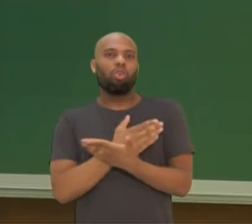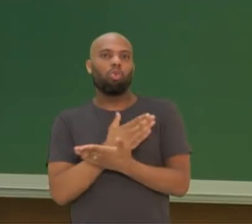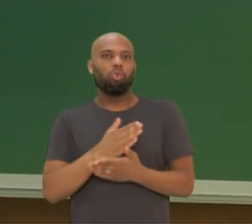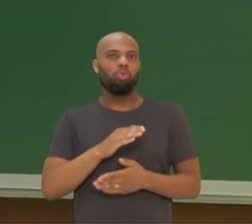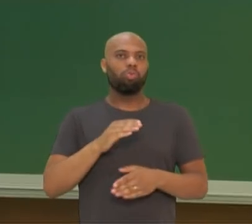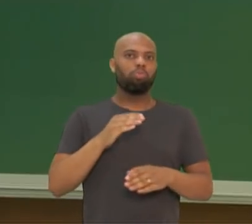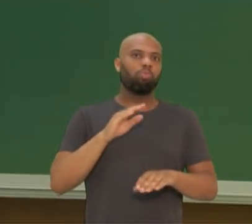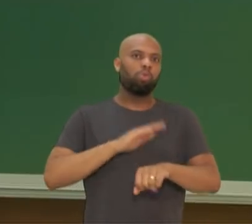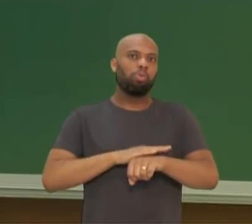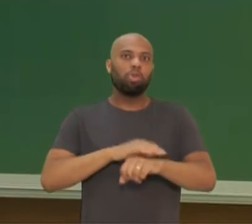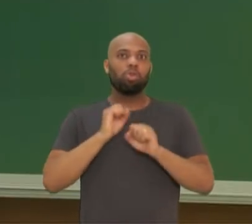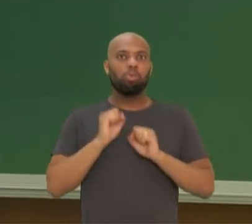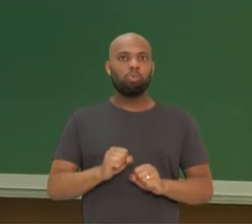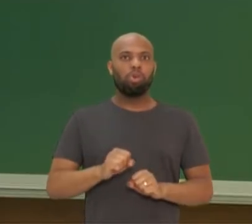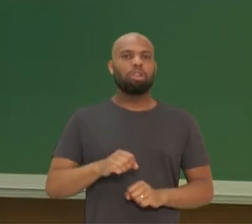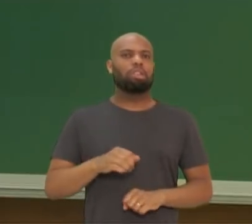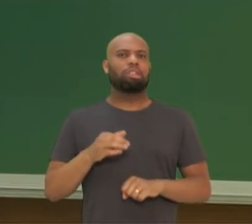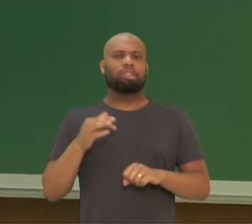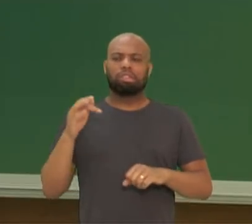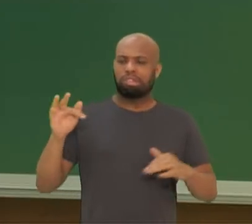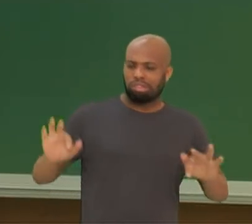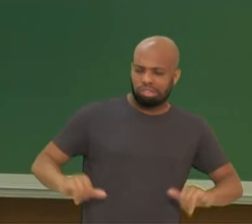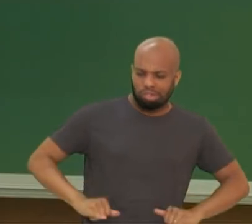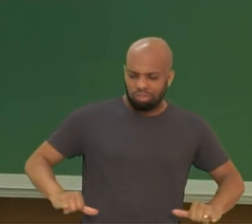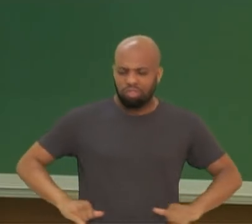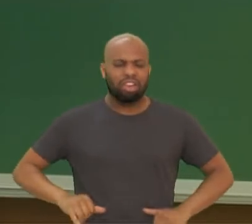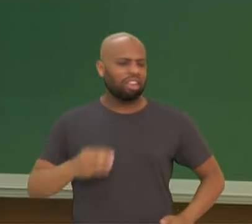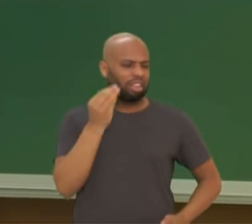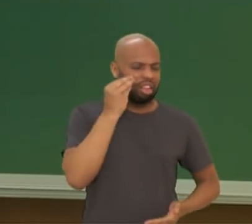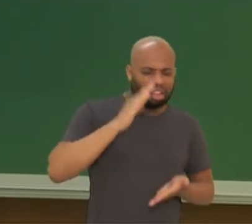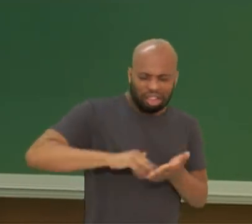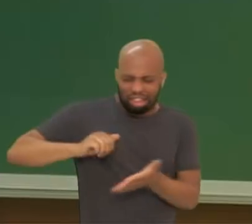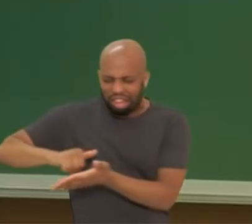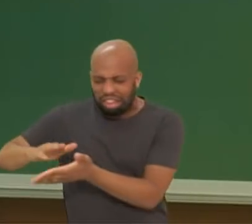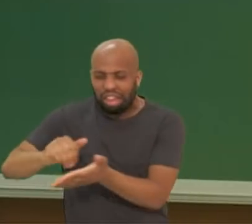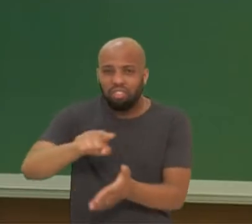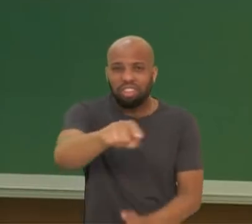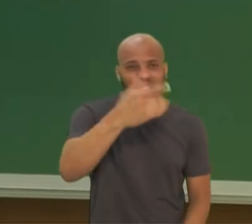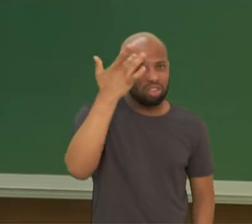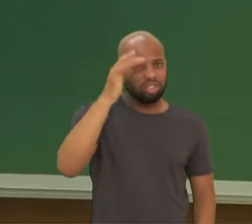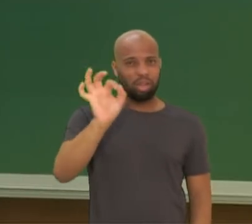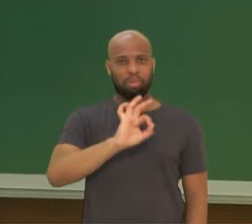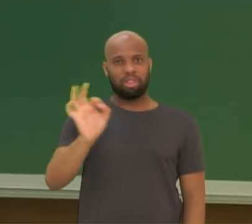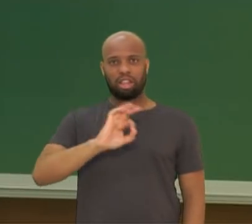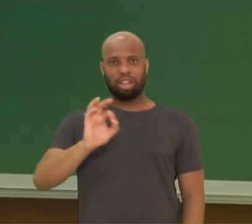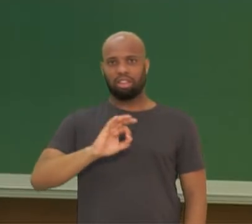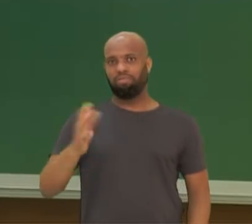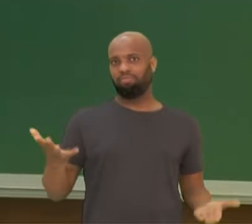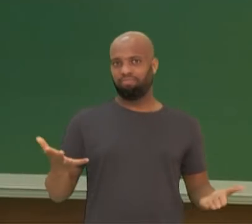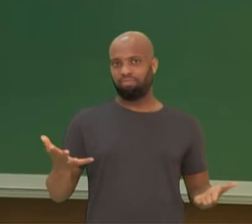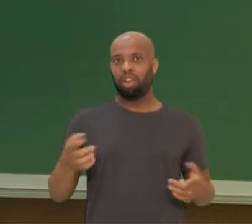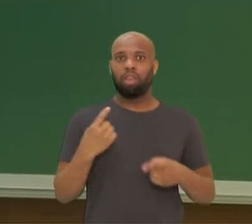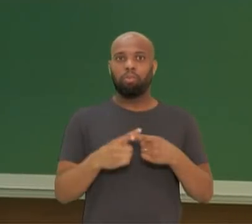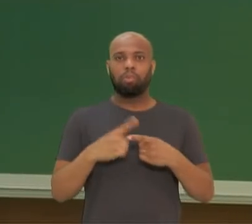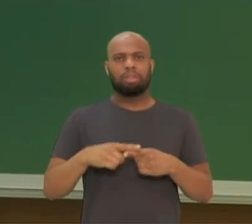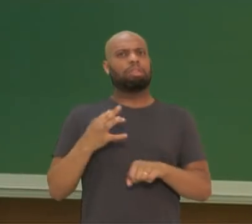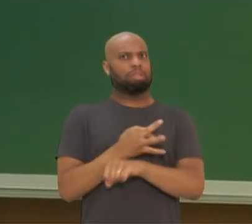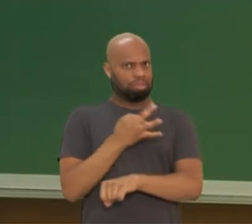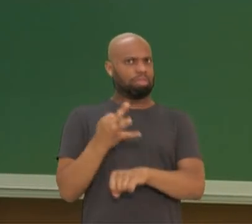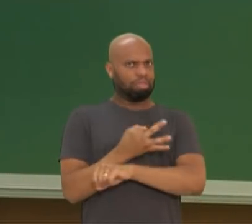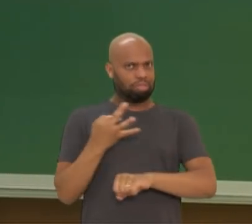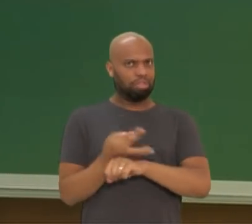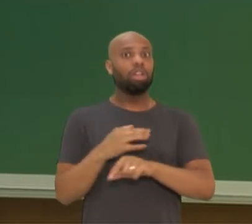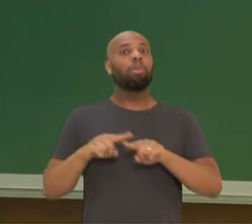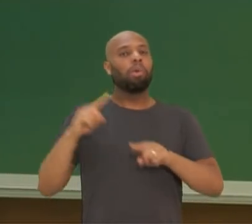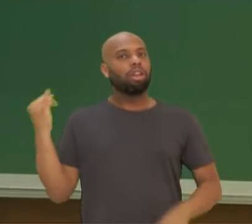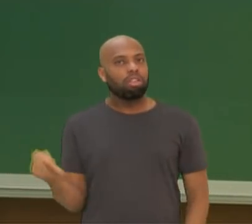pode estar sofrendo, tentando eliminar tantas toxinas e você nem sabe que ele está sofrendo. Ele é resistente, né? Mas